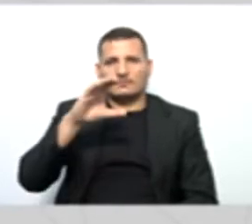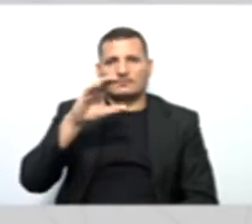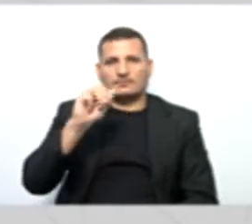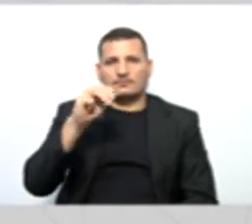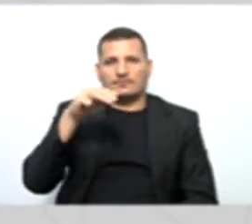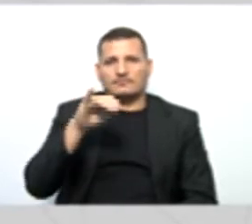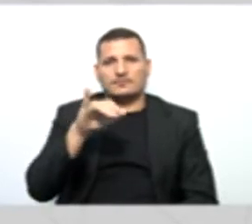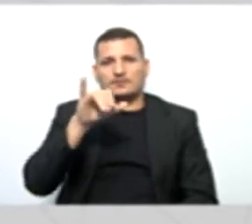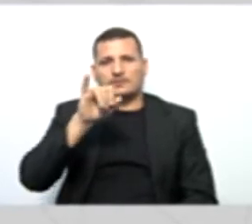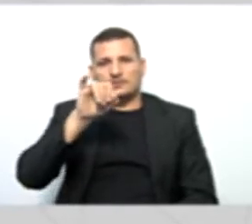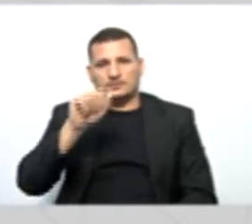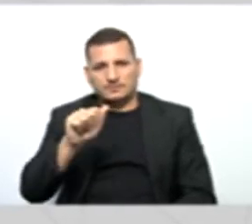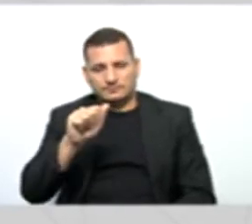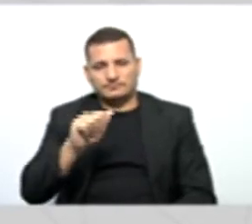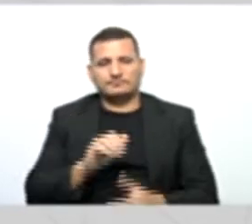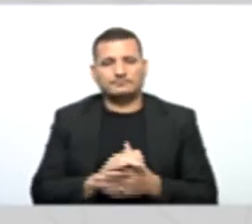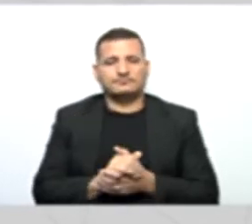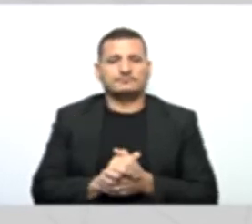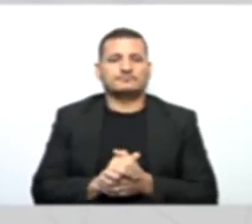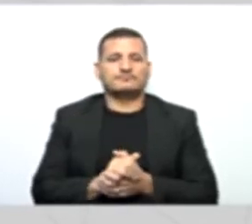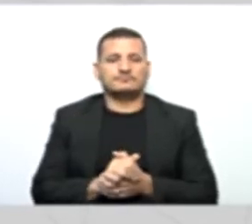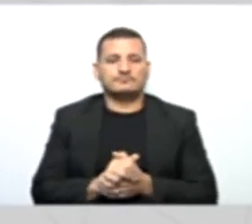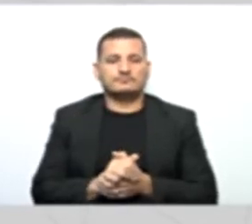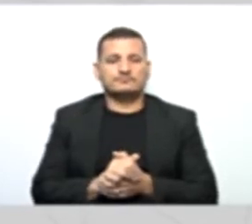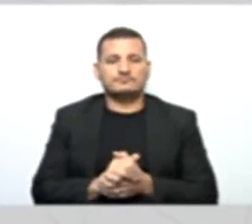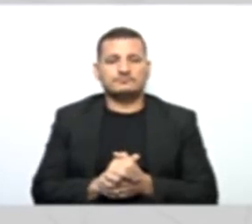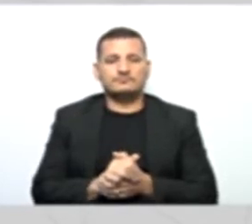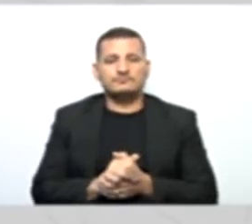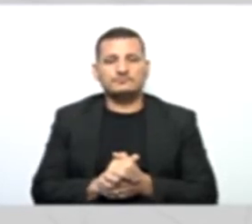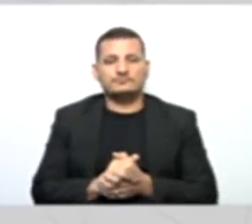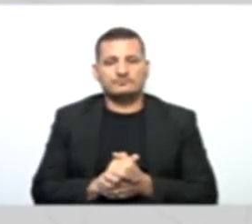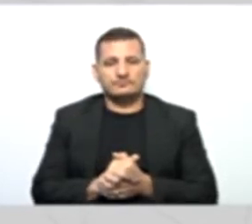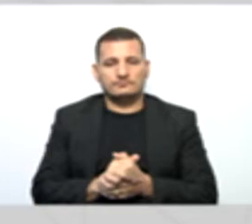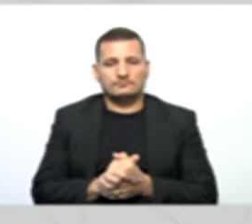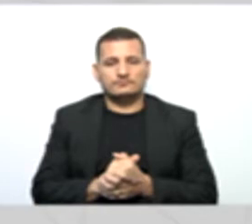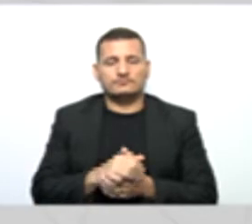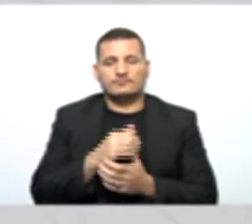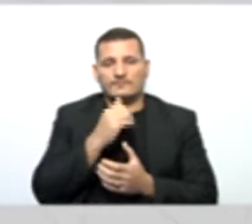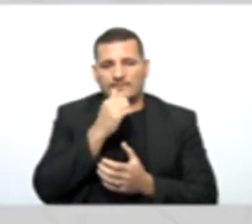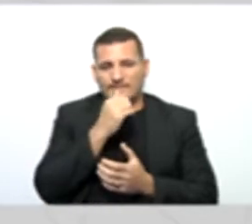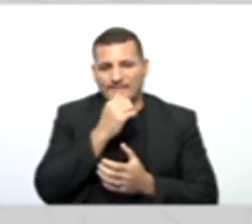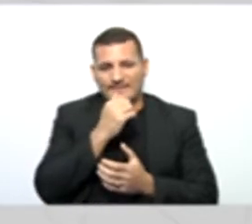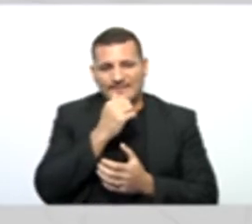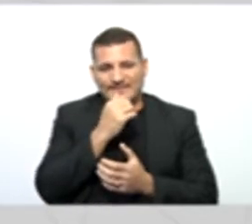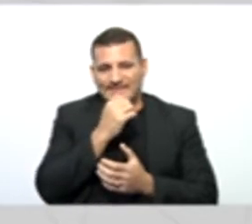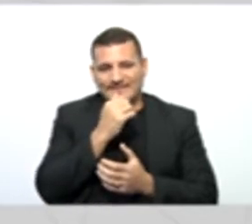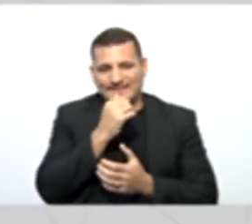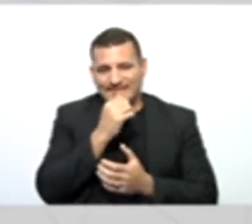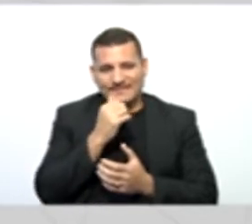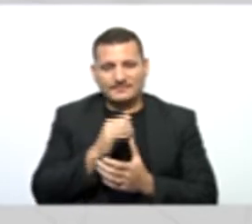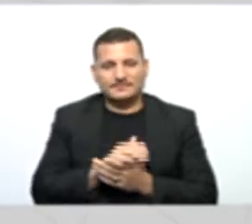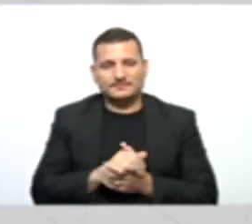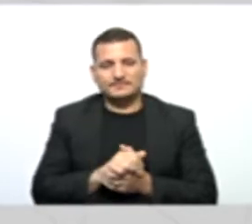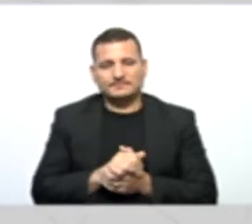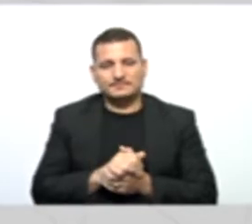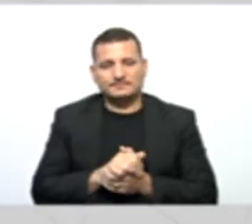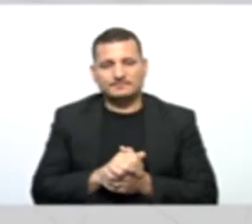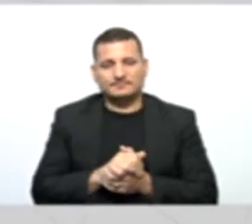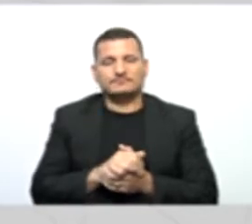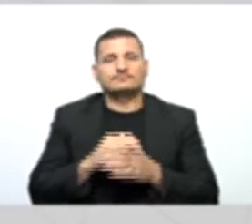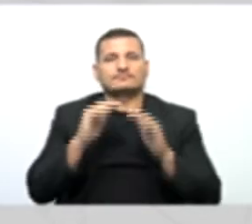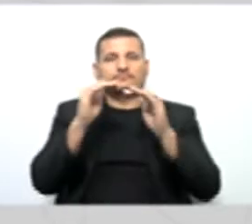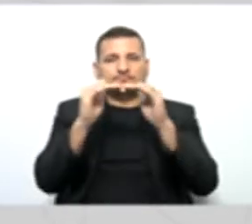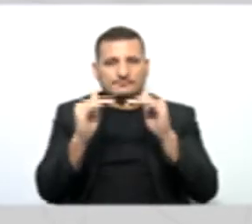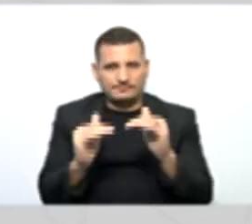camisa, certo? Que inicia a partir dessa linha azul. E aqui nós temos o método